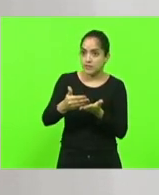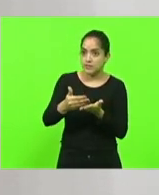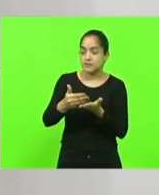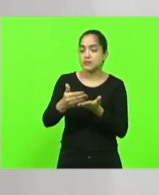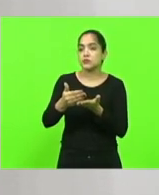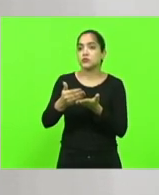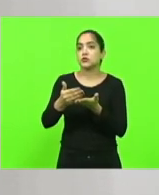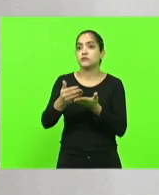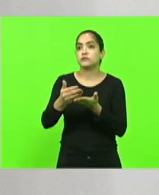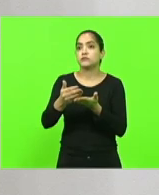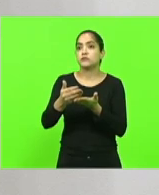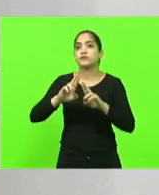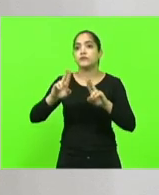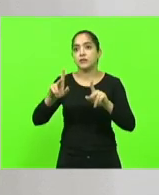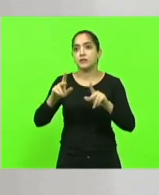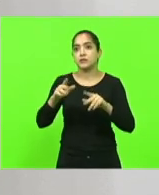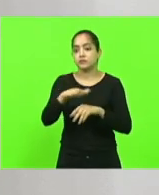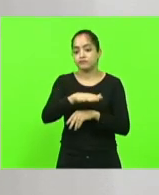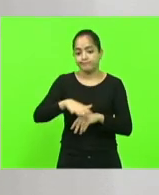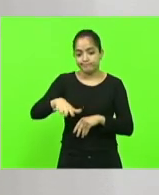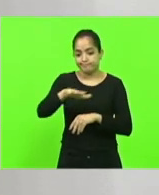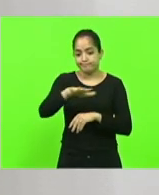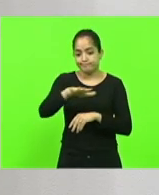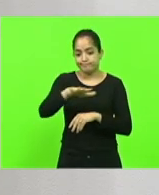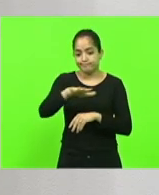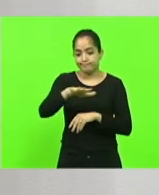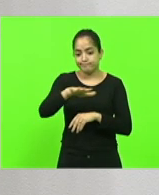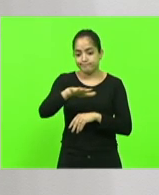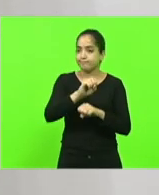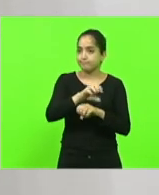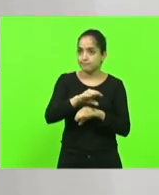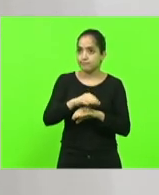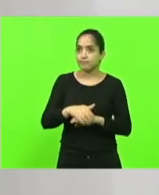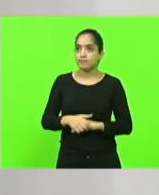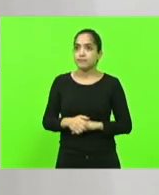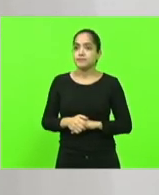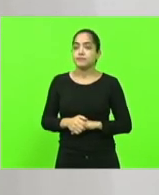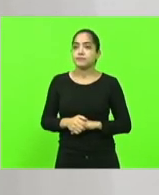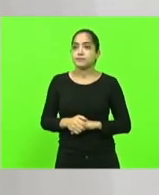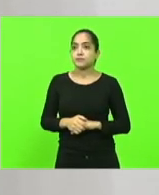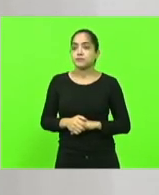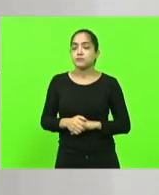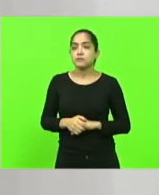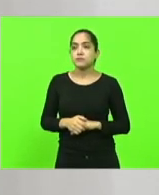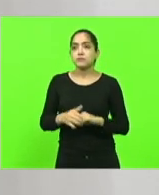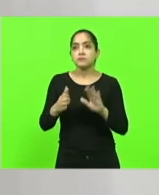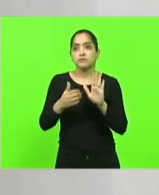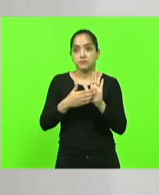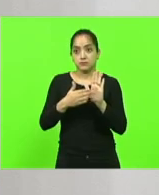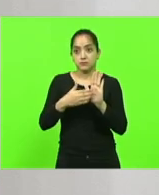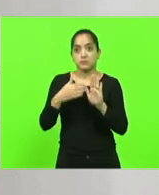no âmbito do Magistério Estadual, que conseguiu sensibilizar o governo e pautar a